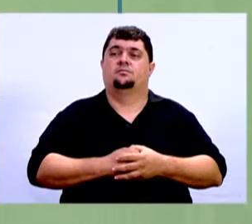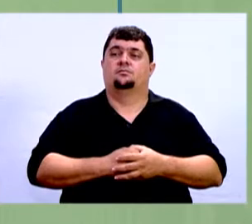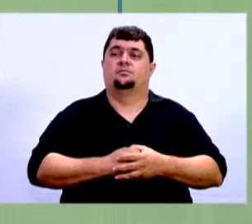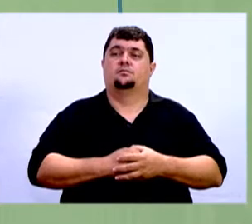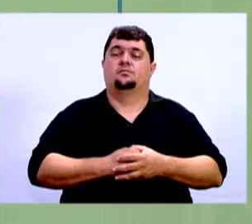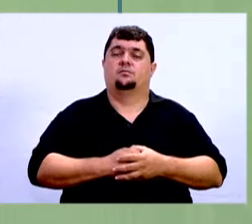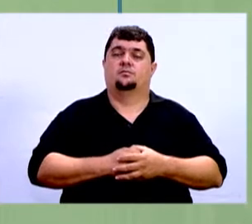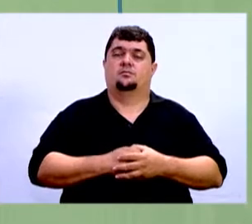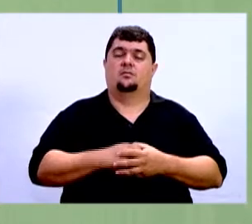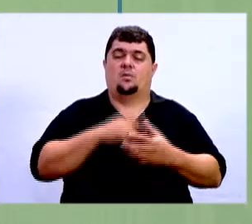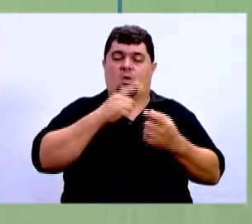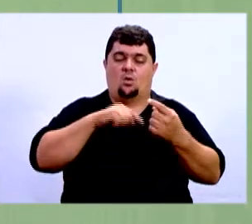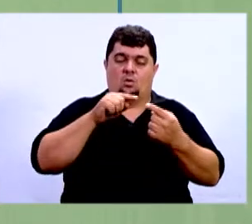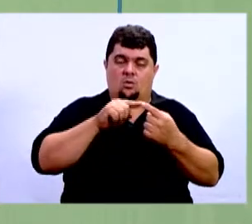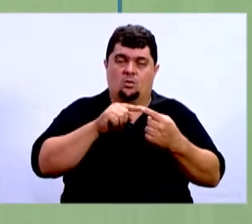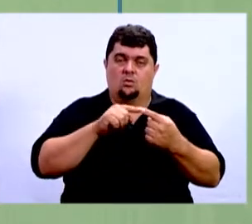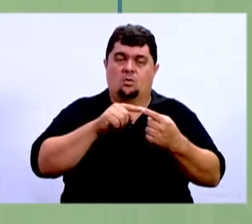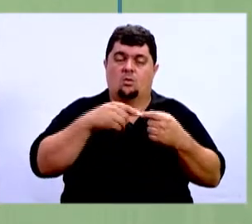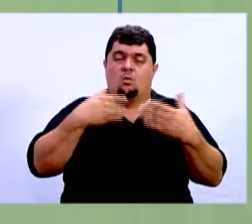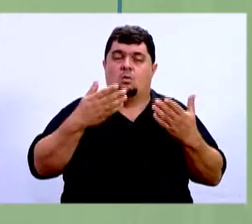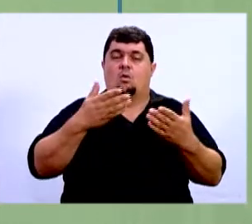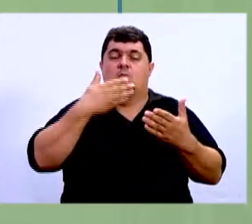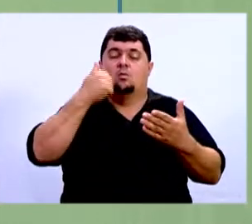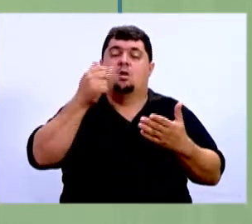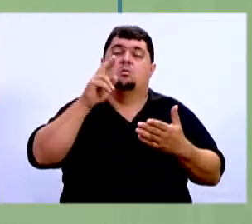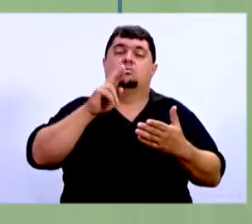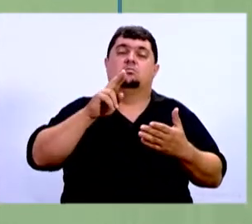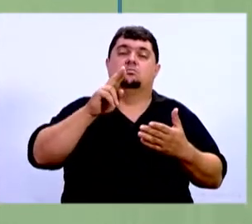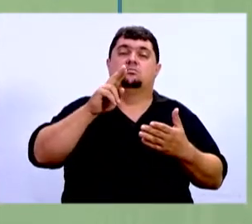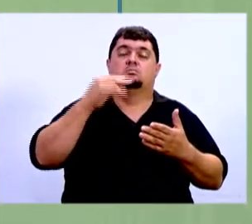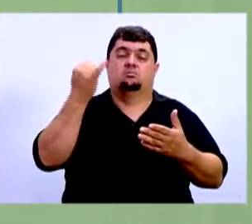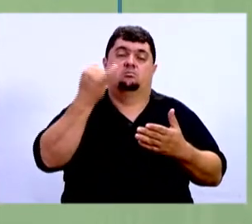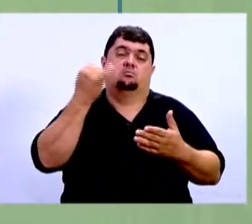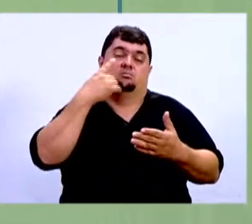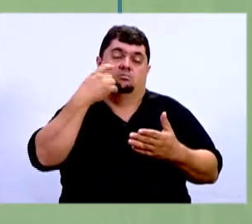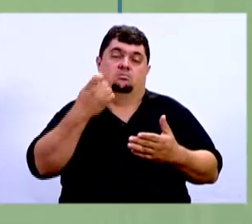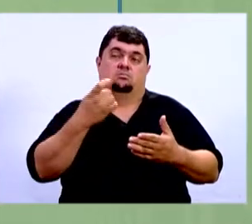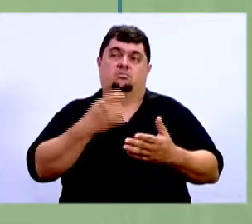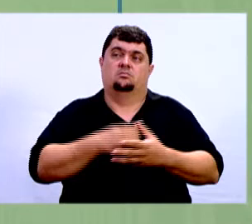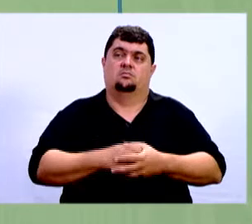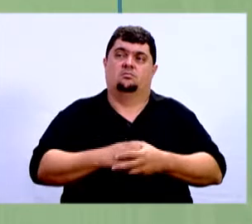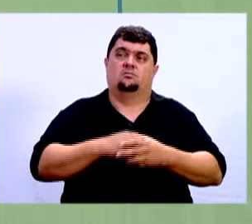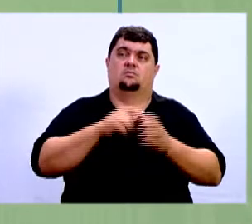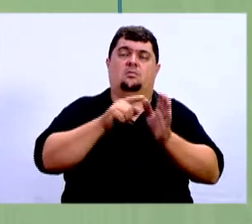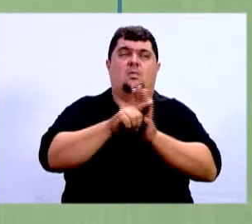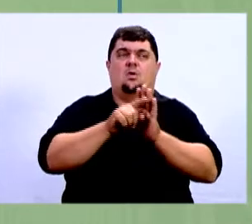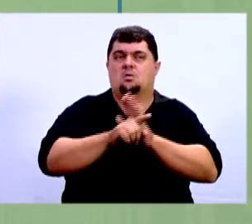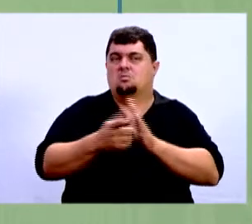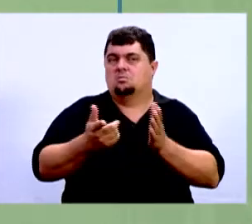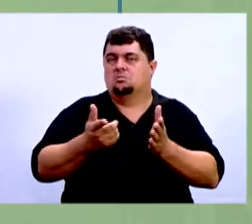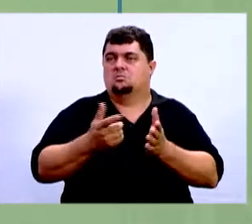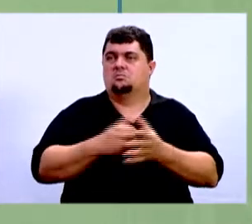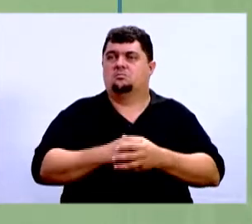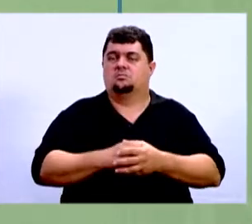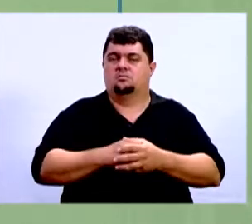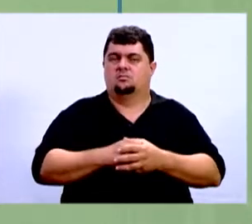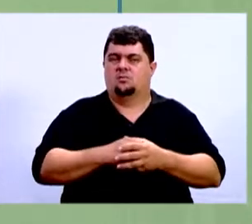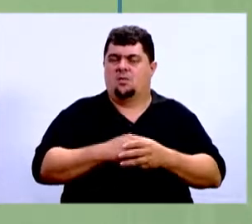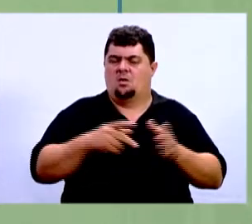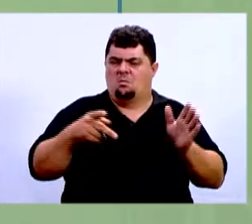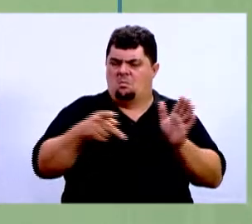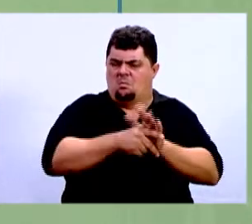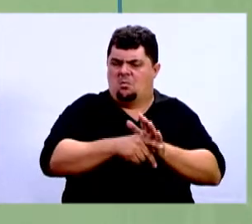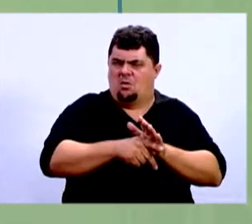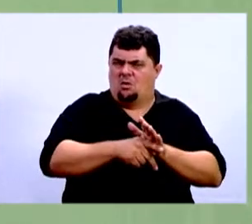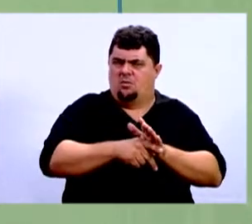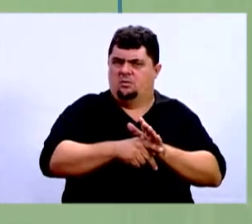o objeto de pesquisa, ver qual delas vai ser mais interessante. Por exemplo, uma pesquisa, um questionário fechado,